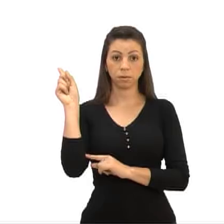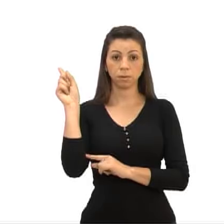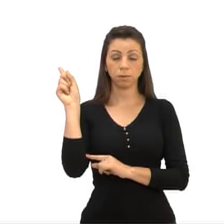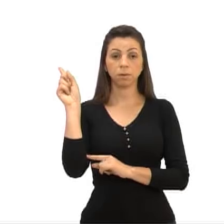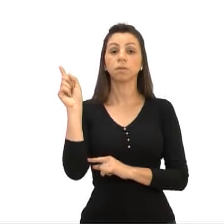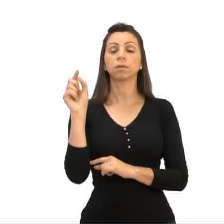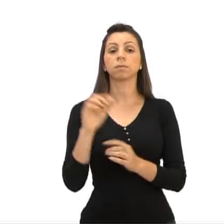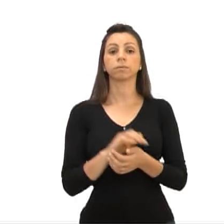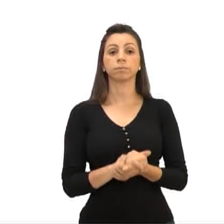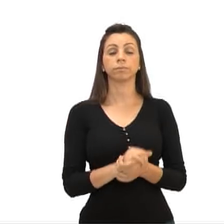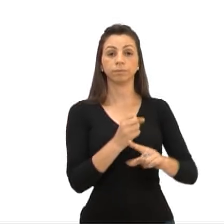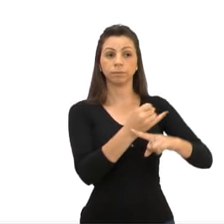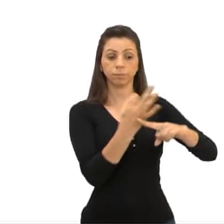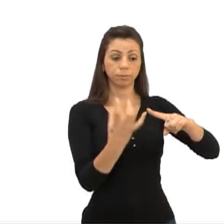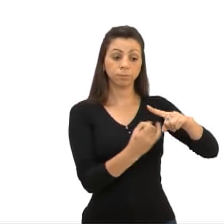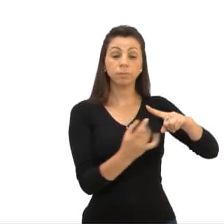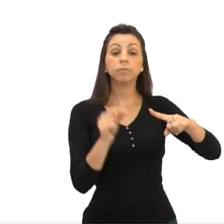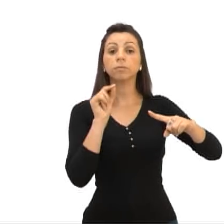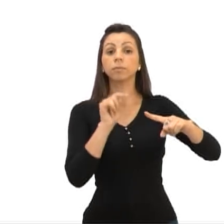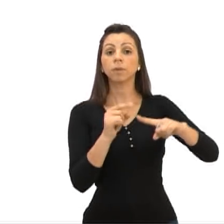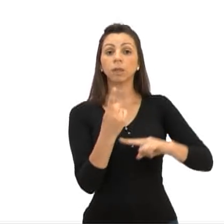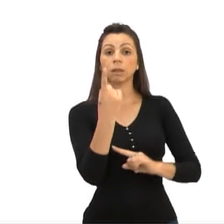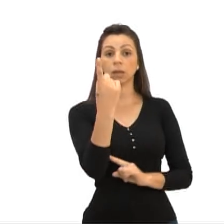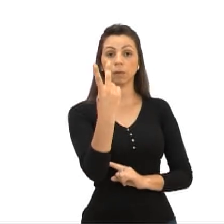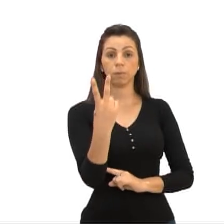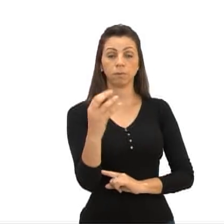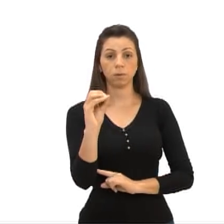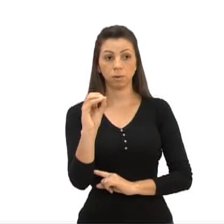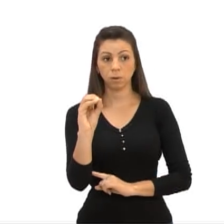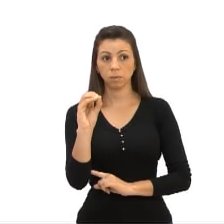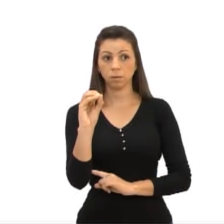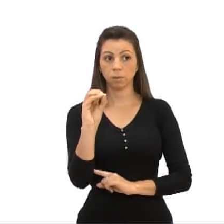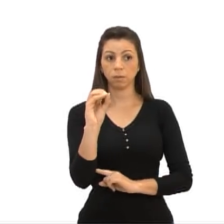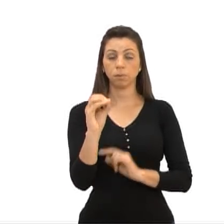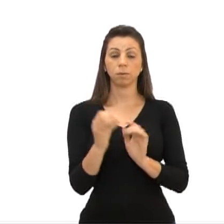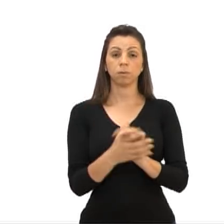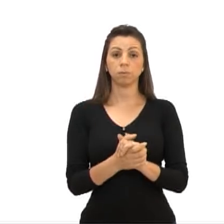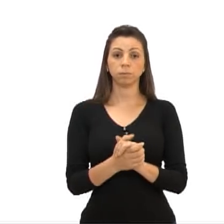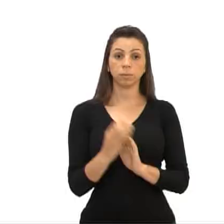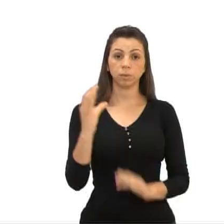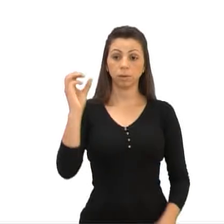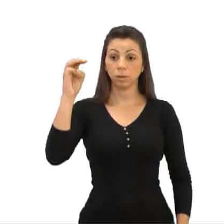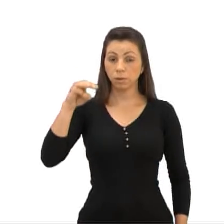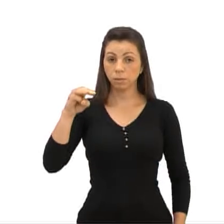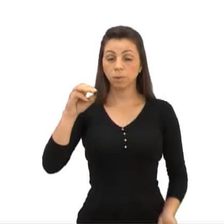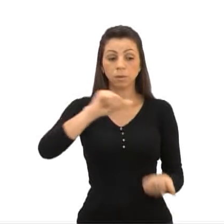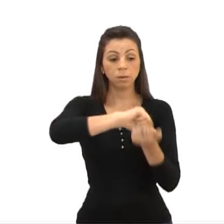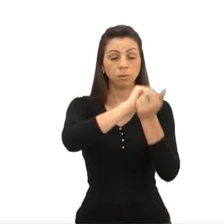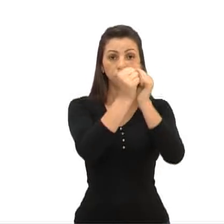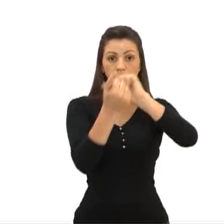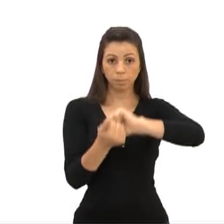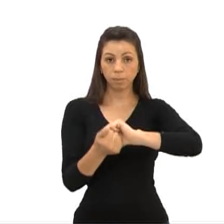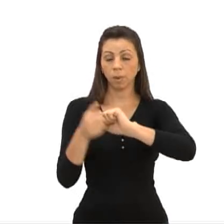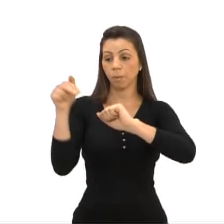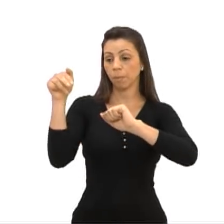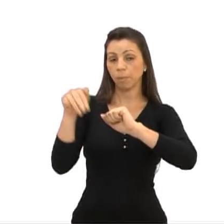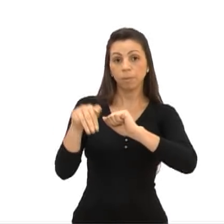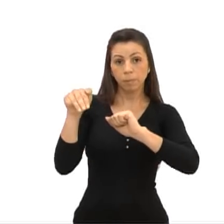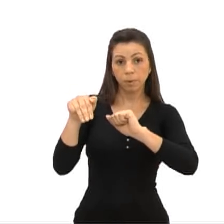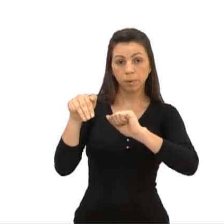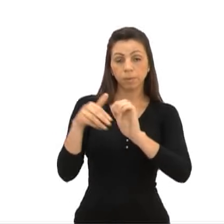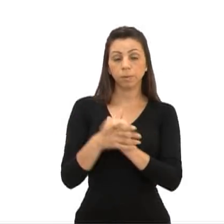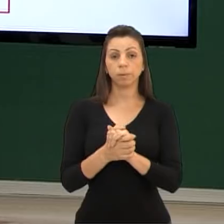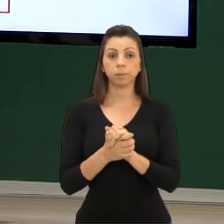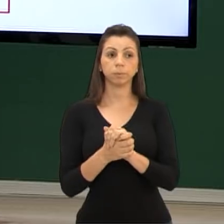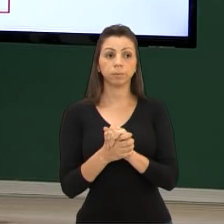dessa razão seria 120 centímetros. Colocando em metros, você vai fazer